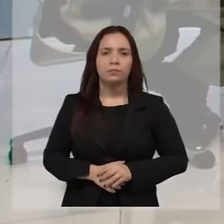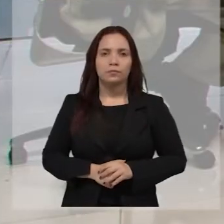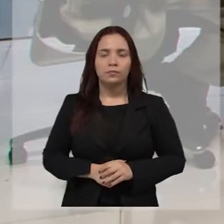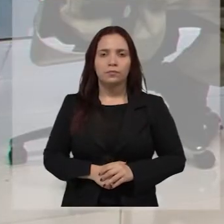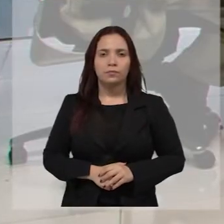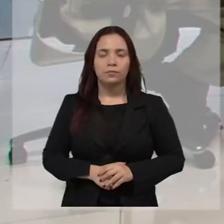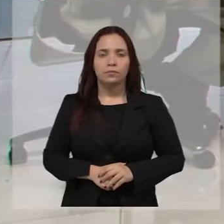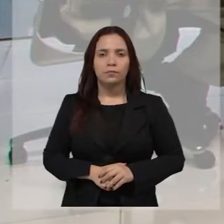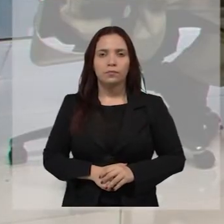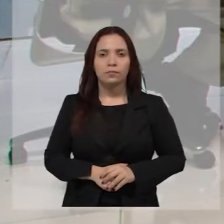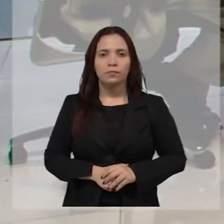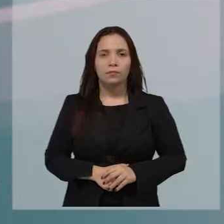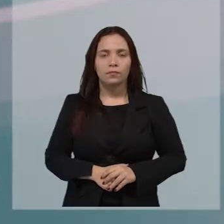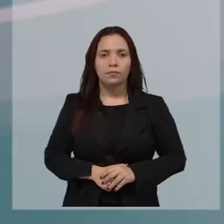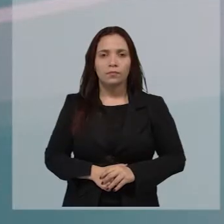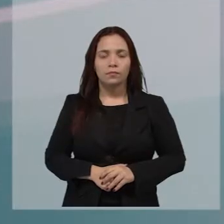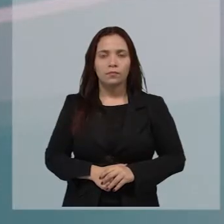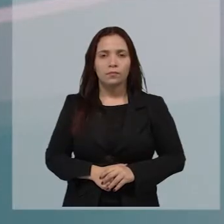lá na Irmã Imelda?